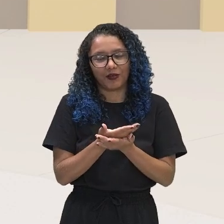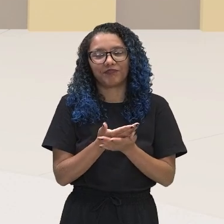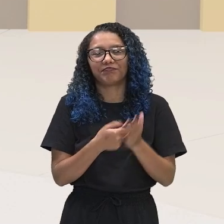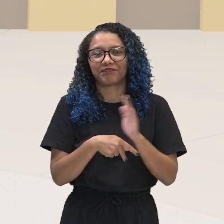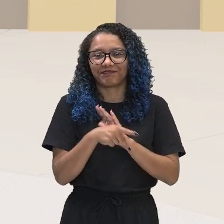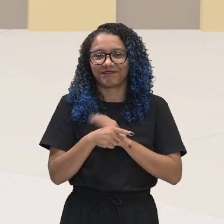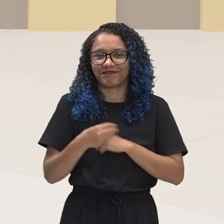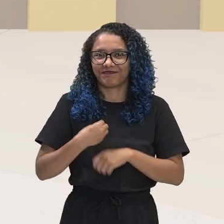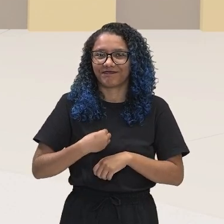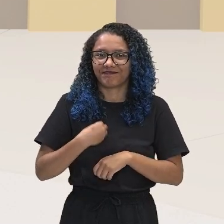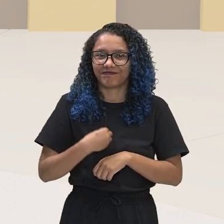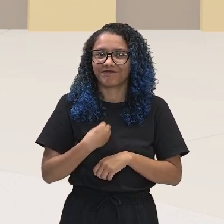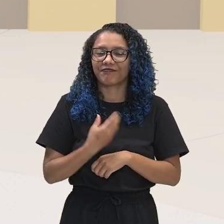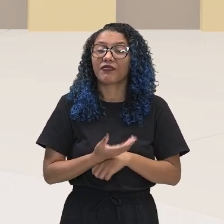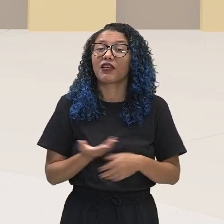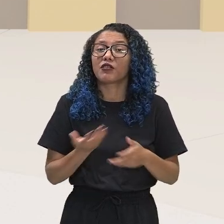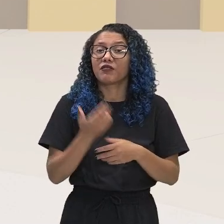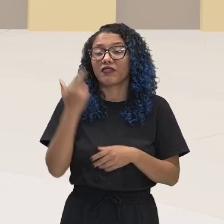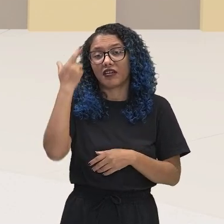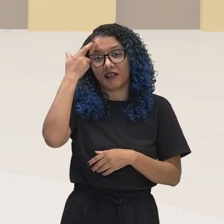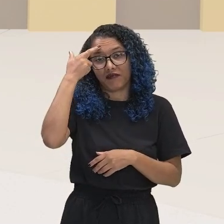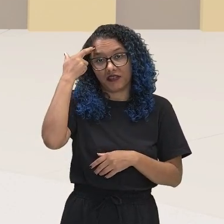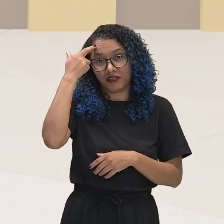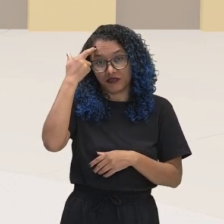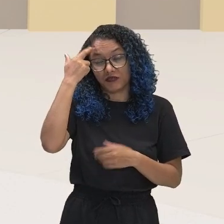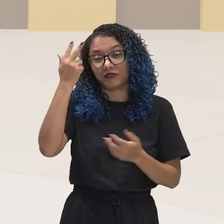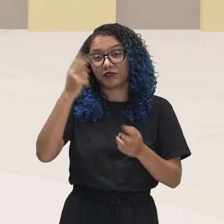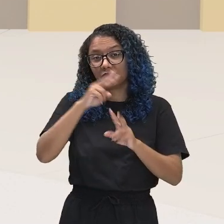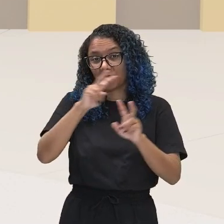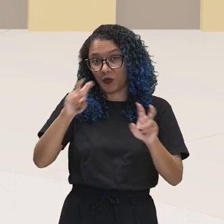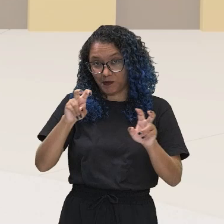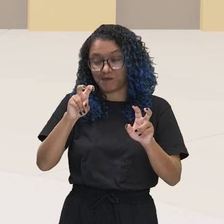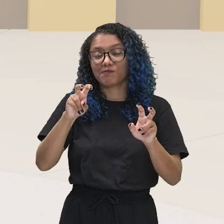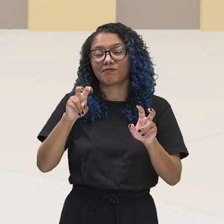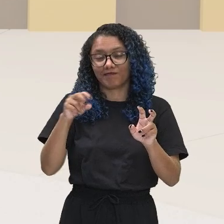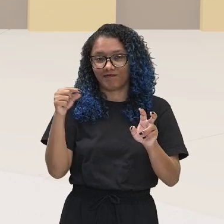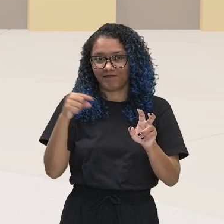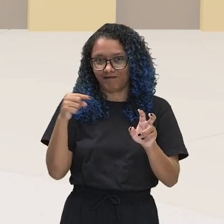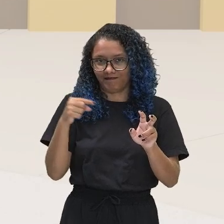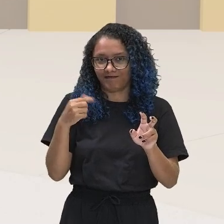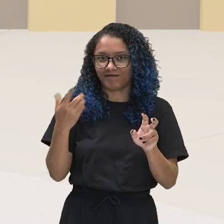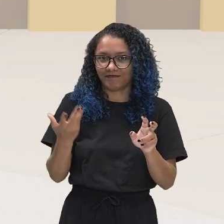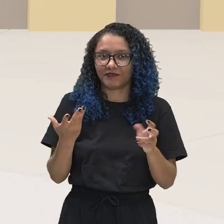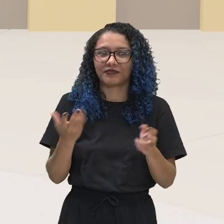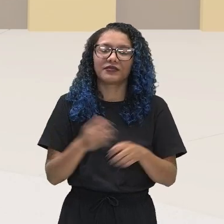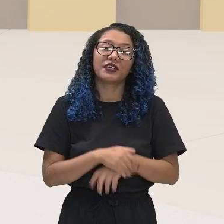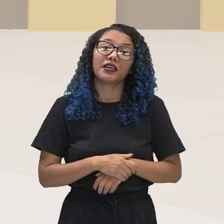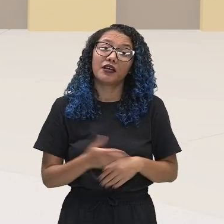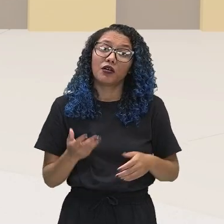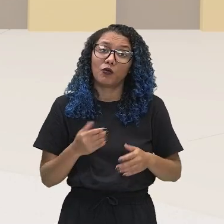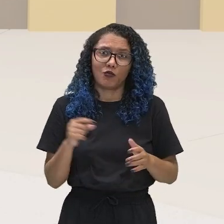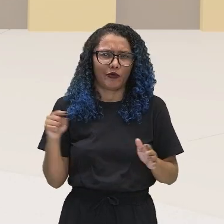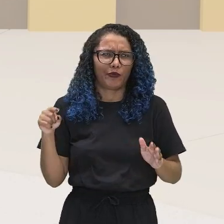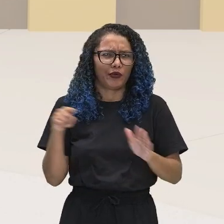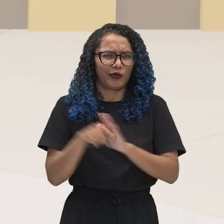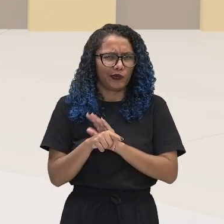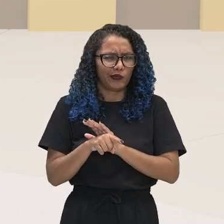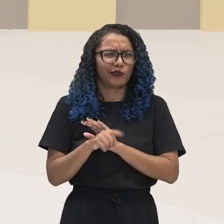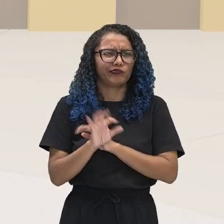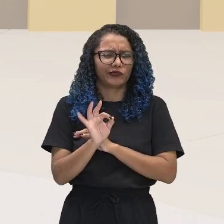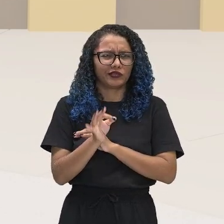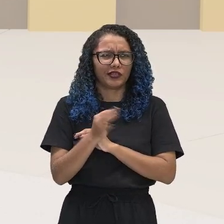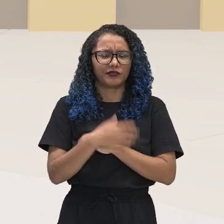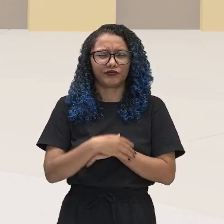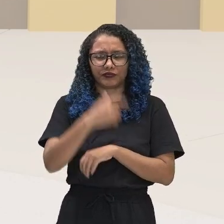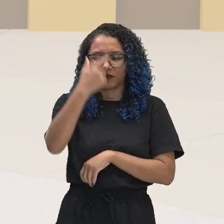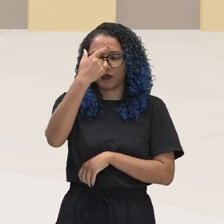Vida, refletindo sobre o tema. E nada como essa bela pergunta para refletir. Quem eu